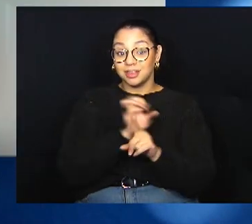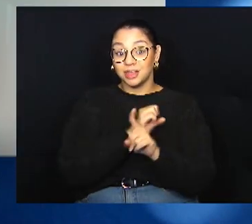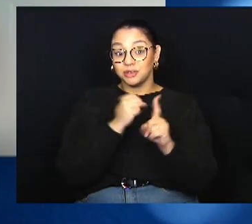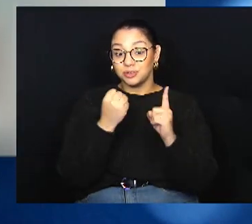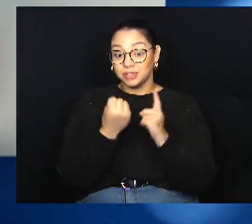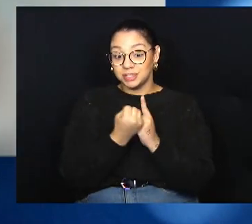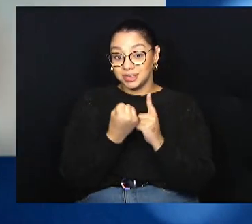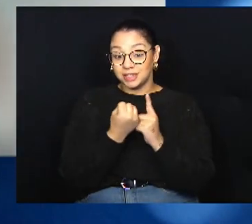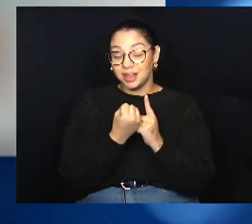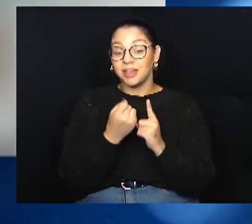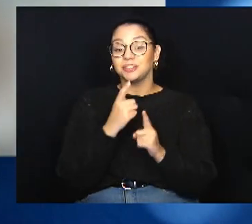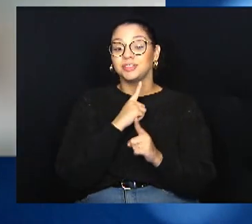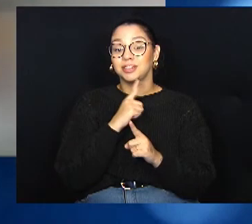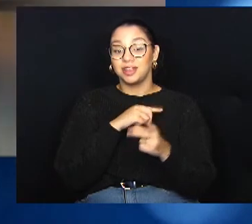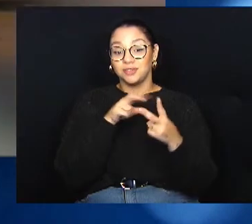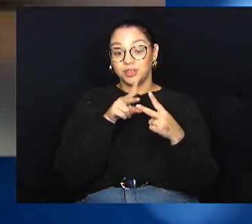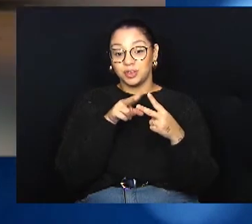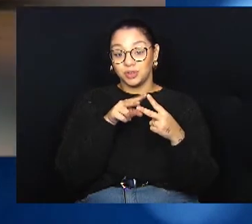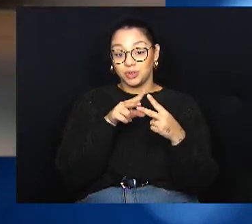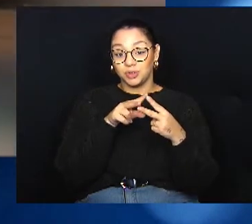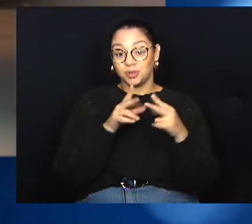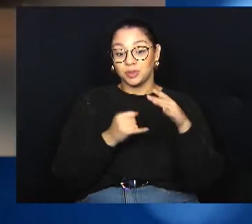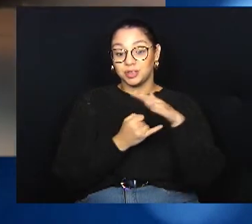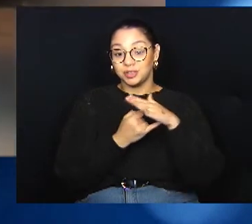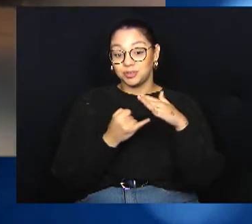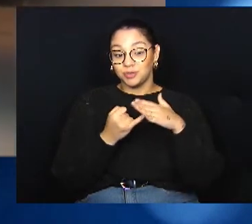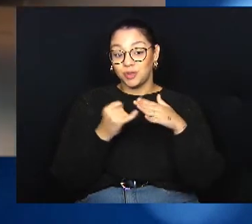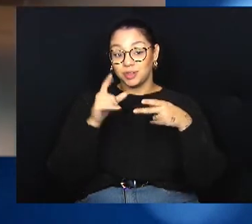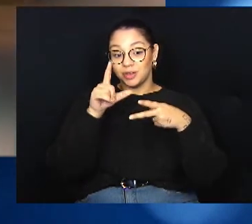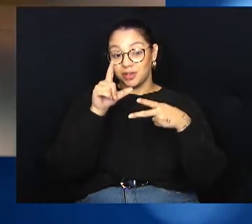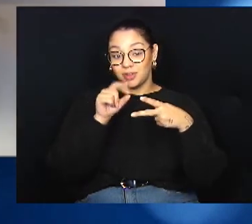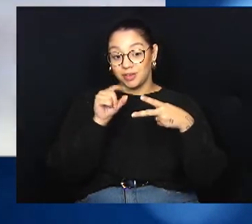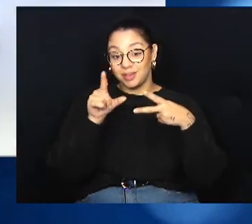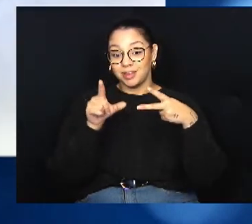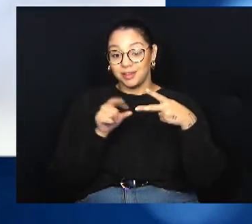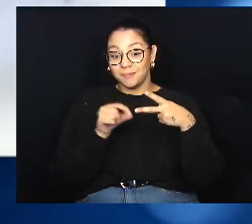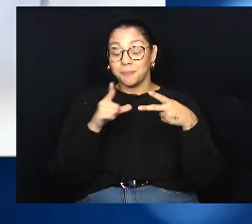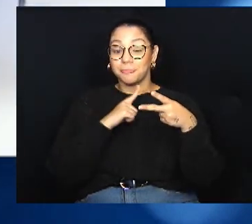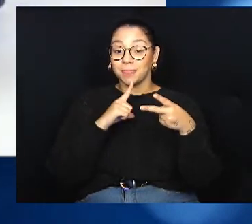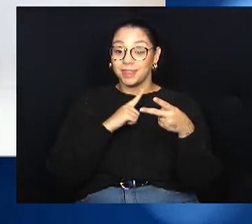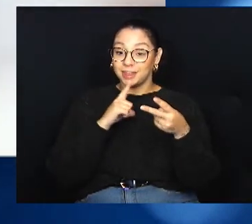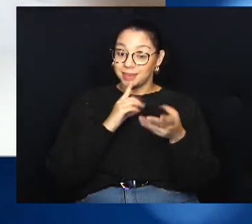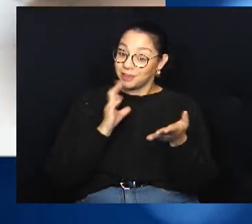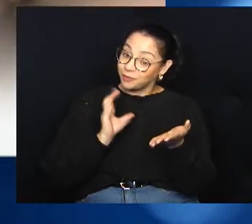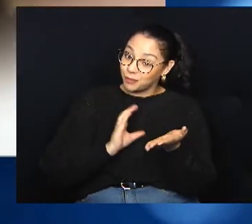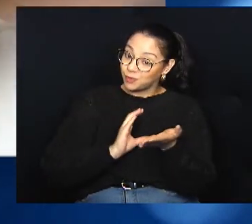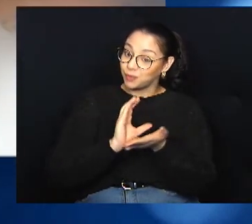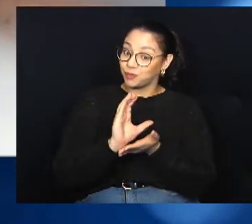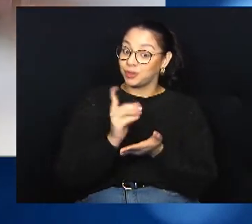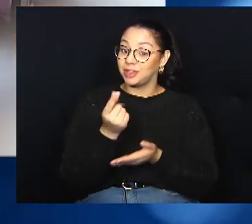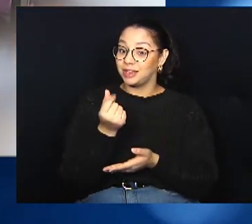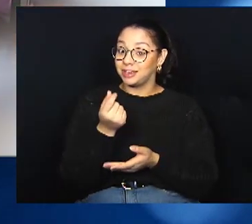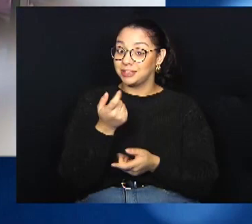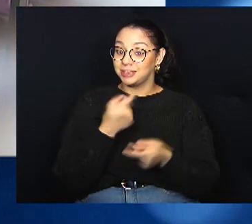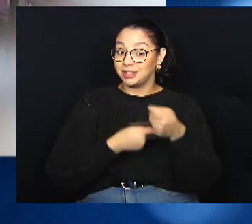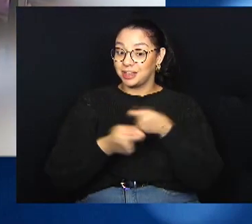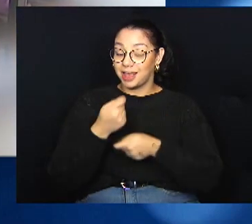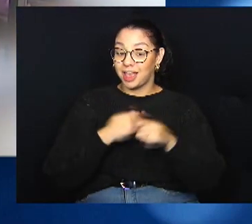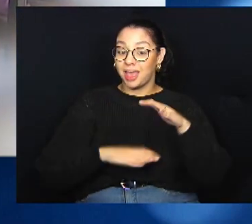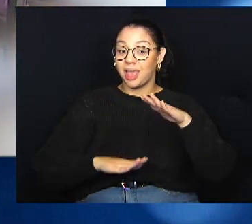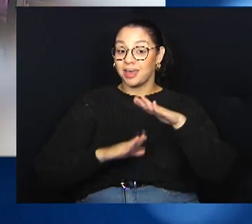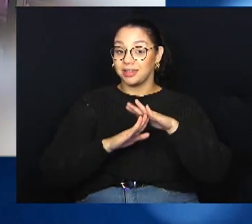civil. 2 entidades foram selecionadas e receberam aporte financeiro de até R$120